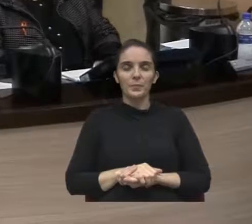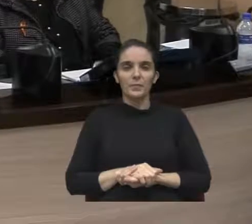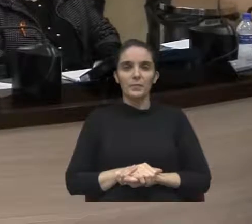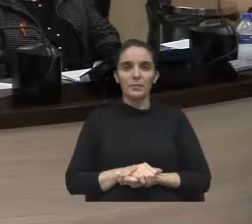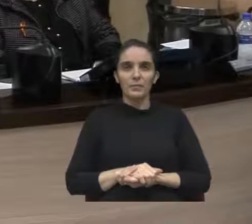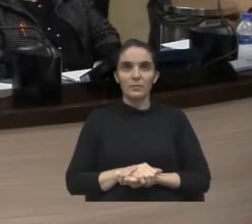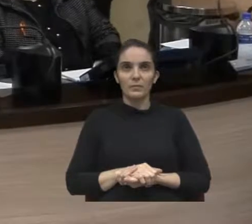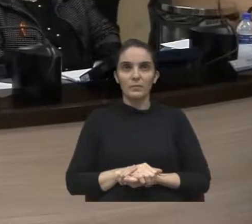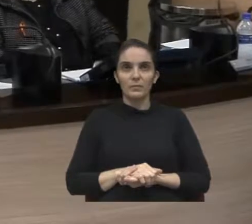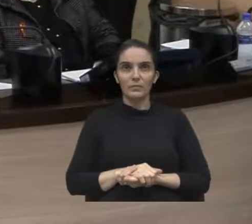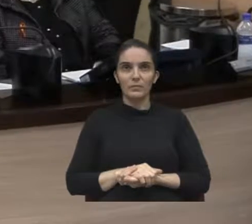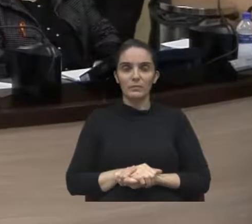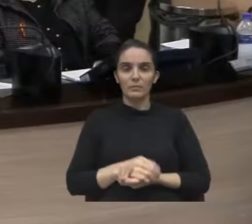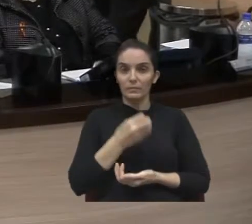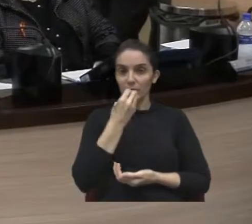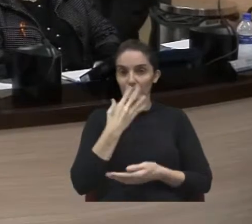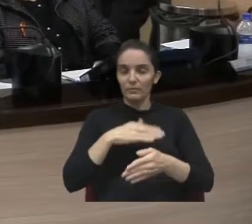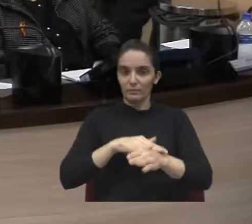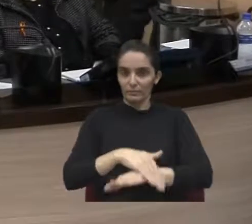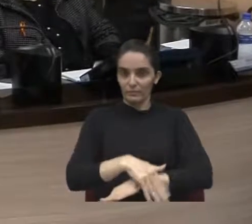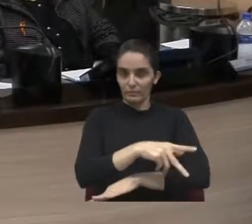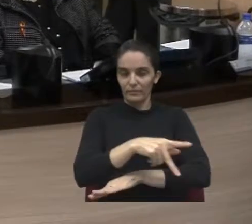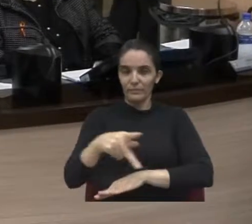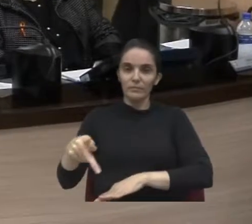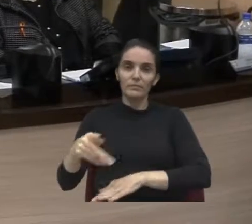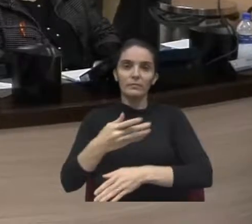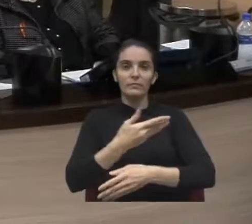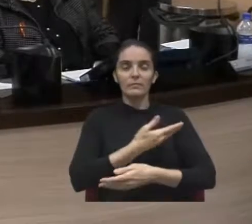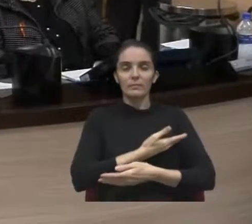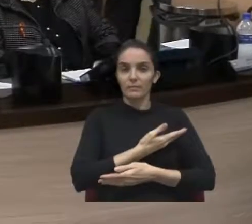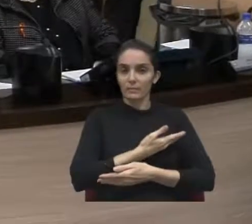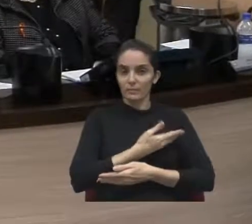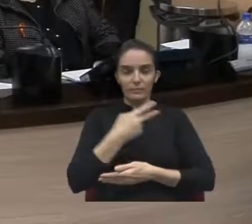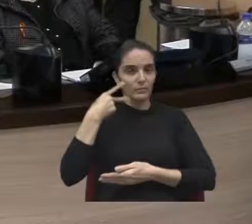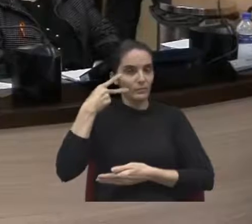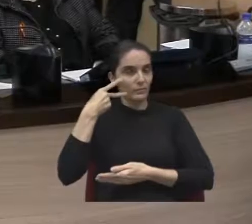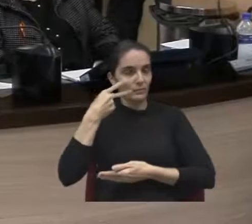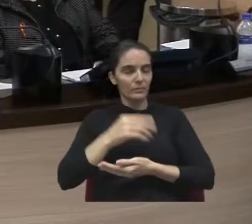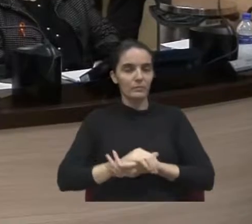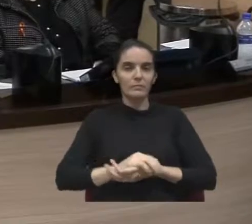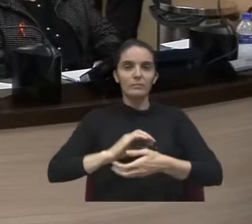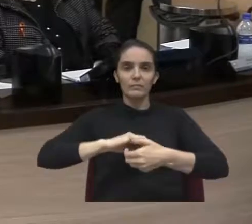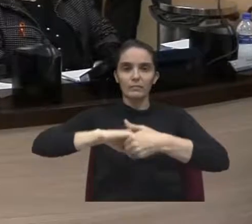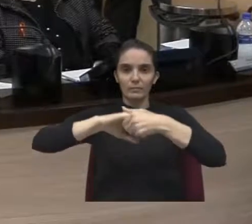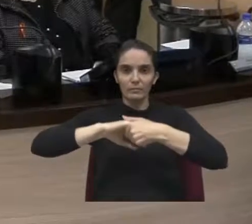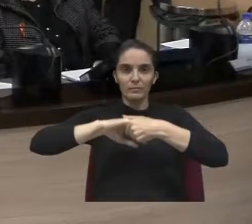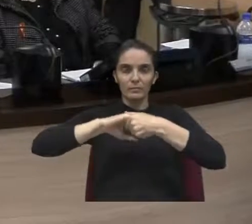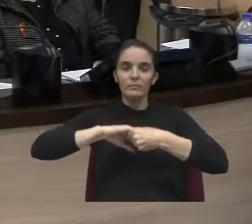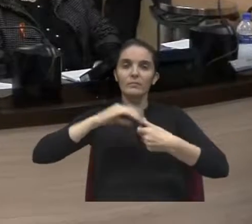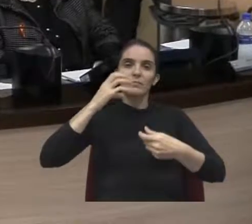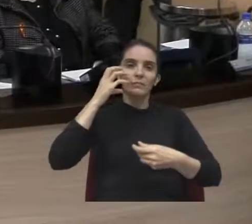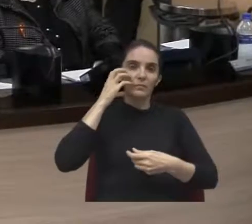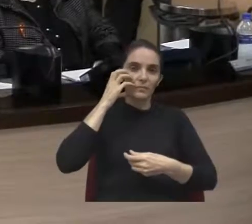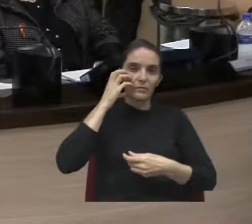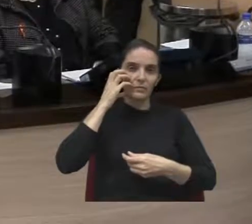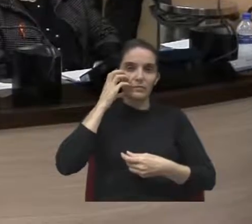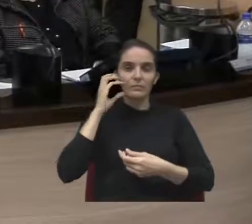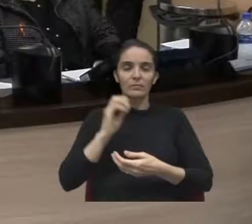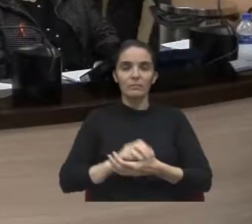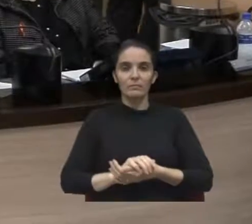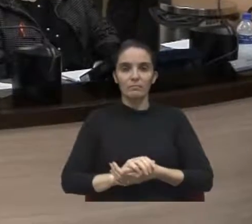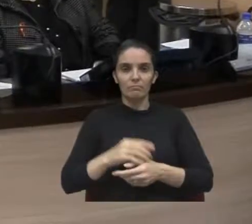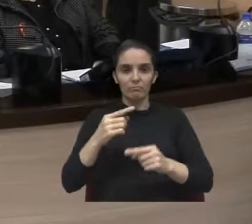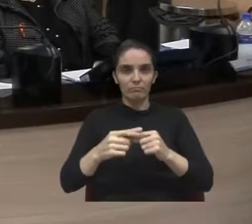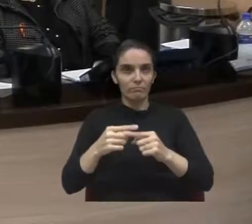Boa noite, presidente, nobres colegas. Parabenizo o vereador Dr. Marcelo Rossi pelo cuidado, pela atenção